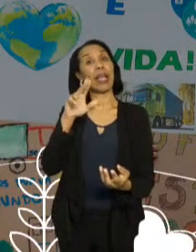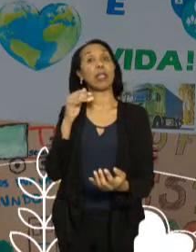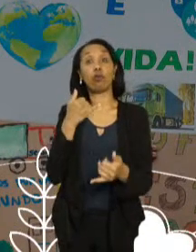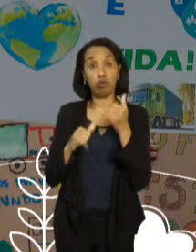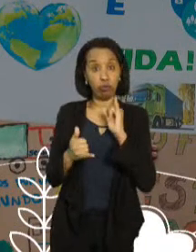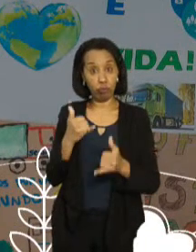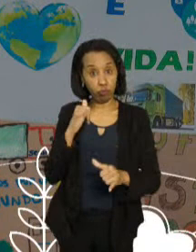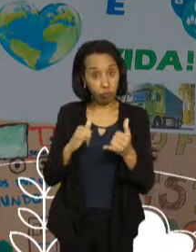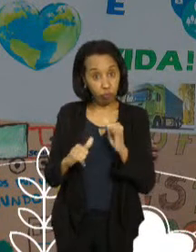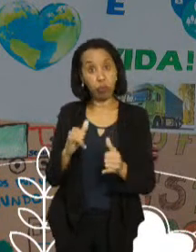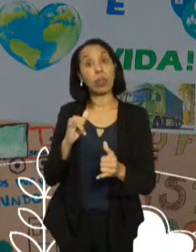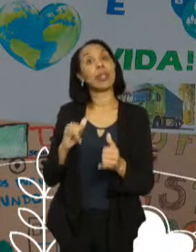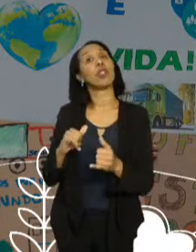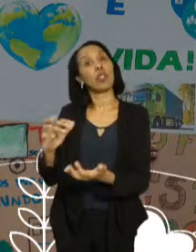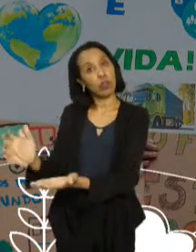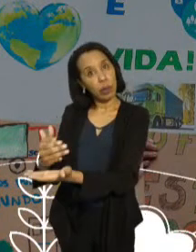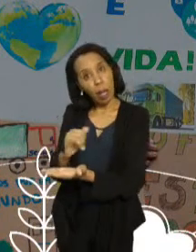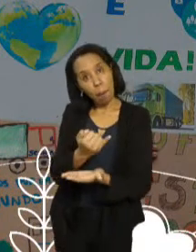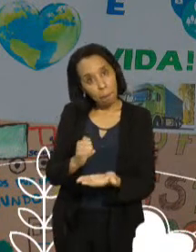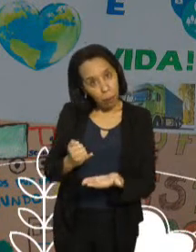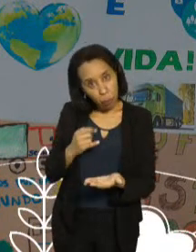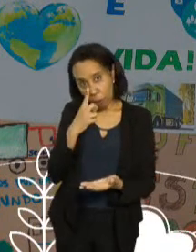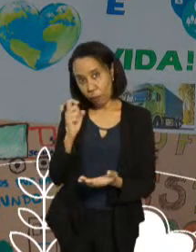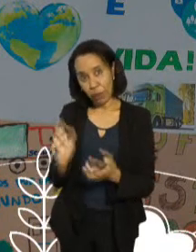de resíduos. Próximo.